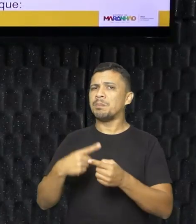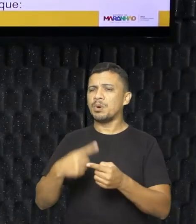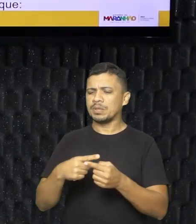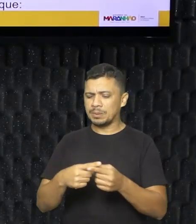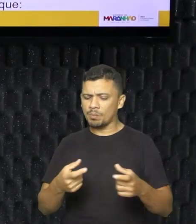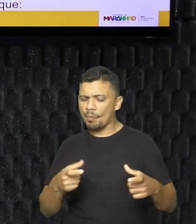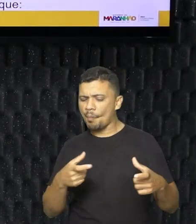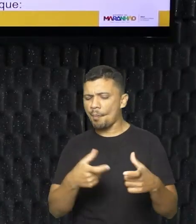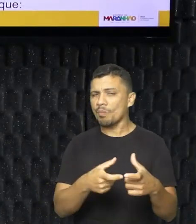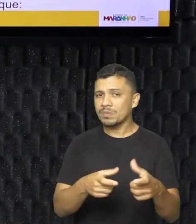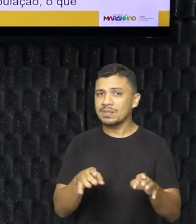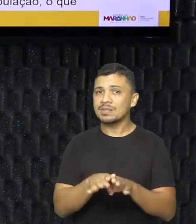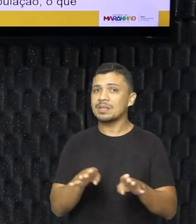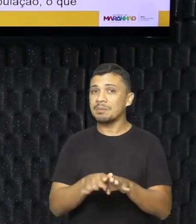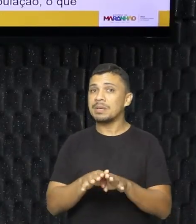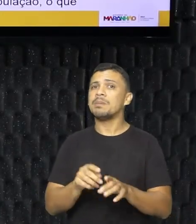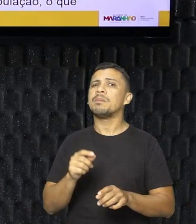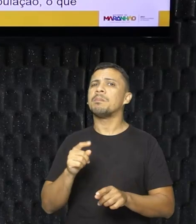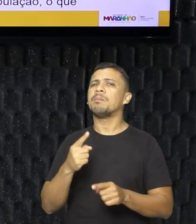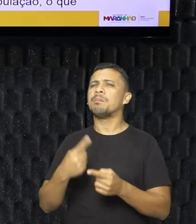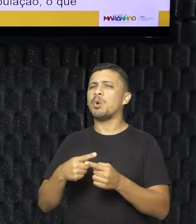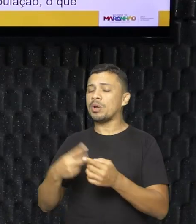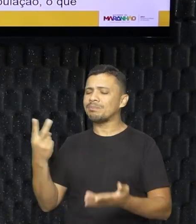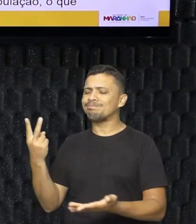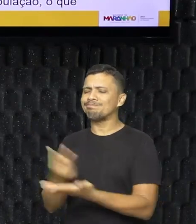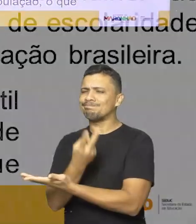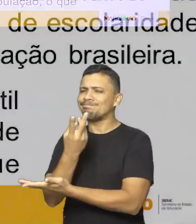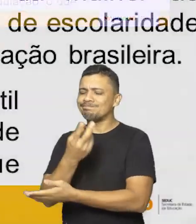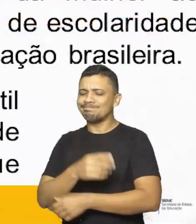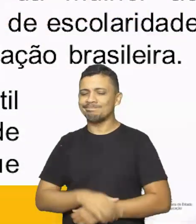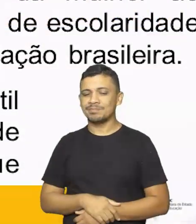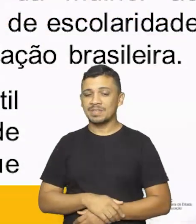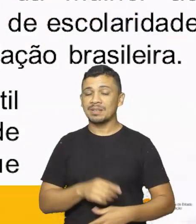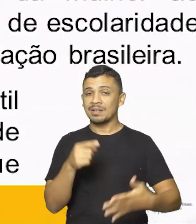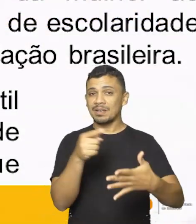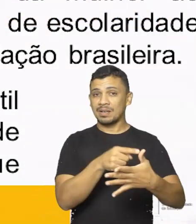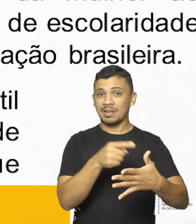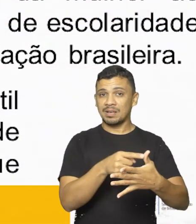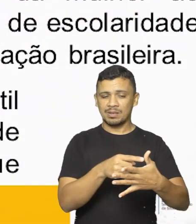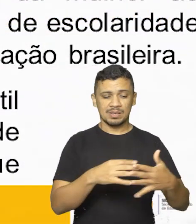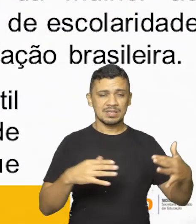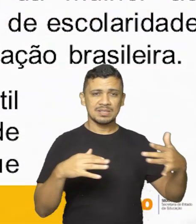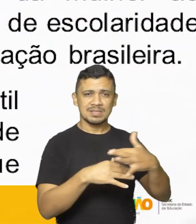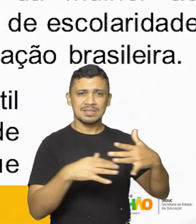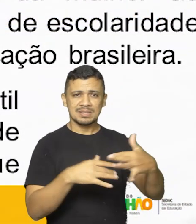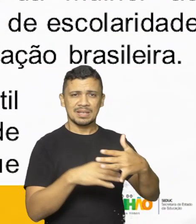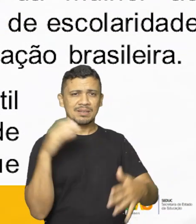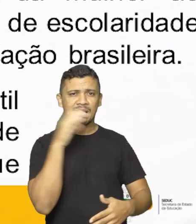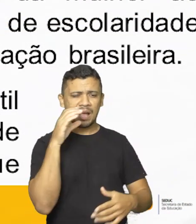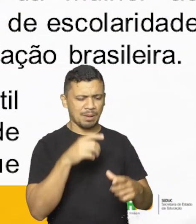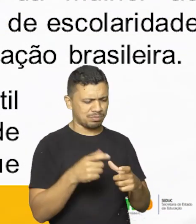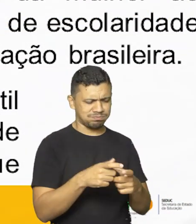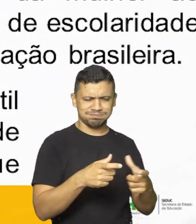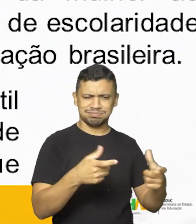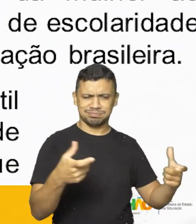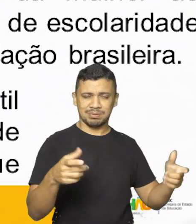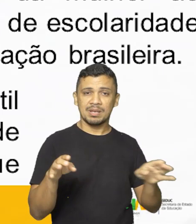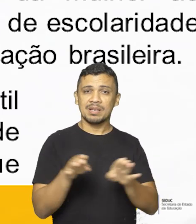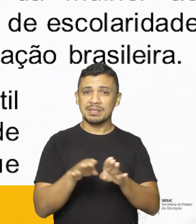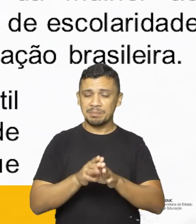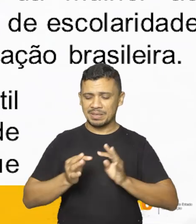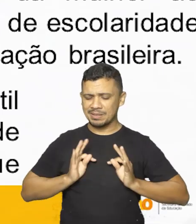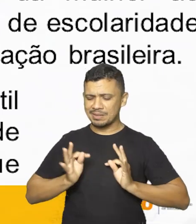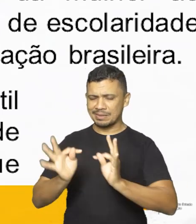consequência dela. Vamos procurar. Letra A. A aceleração da urbanização e o avanço da tecnologia